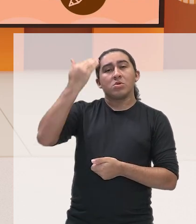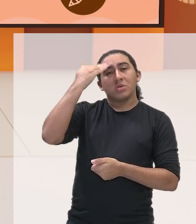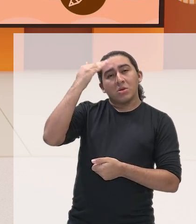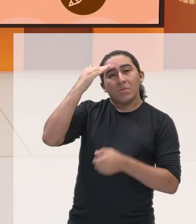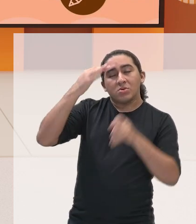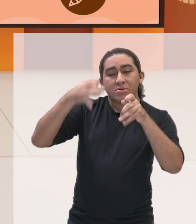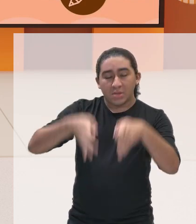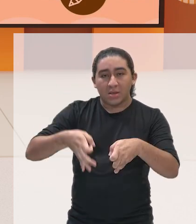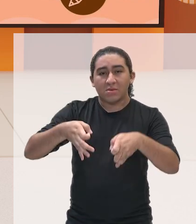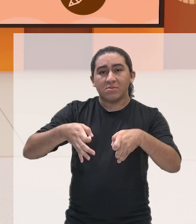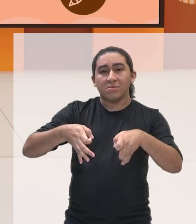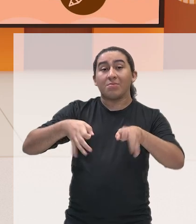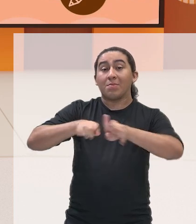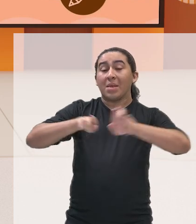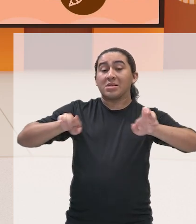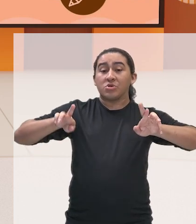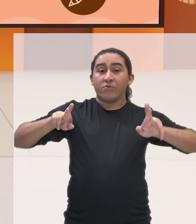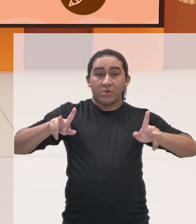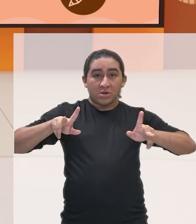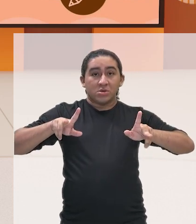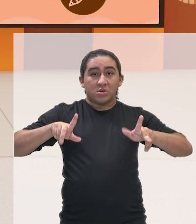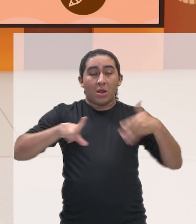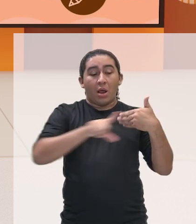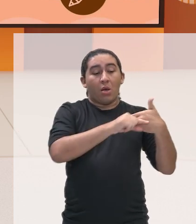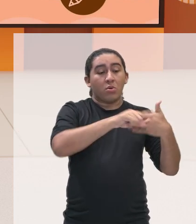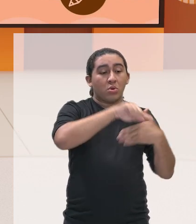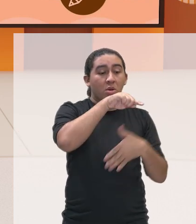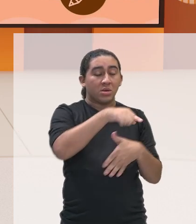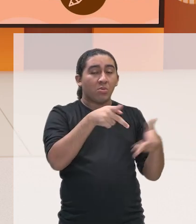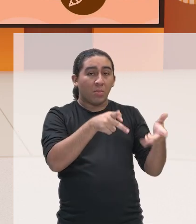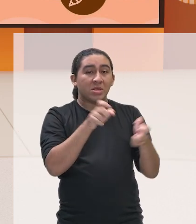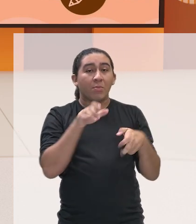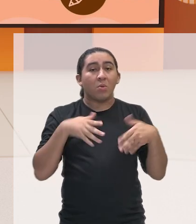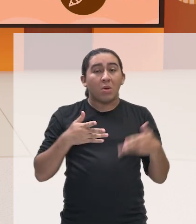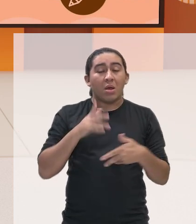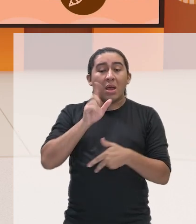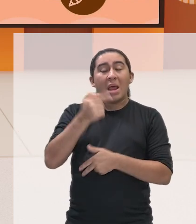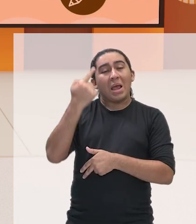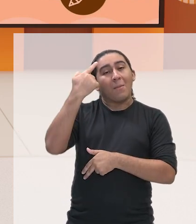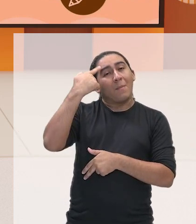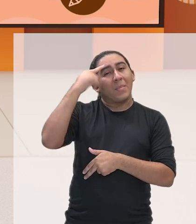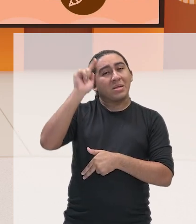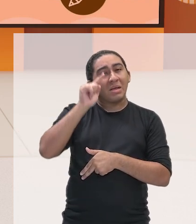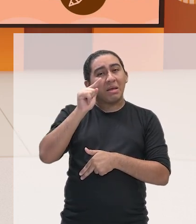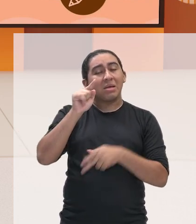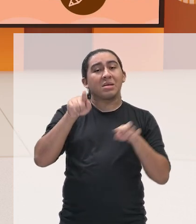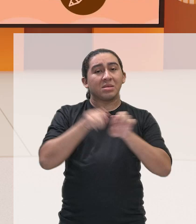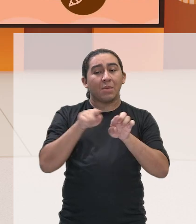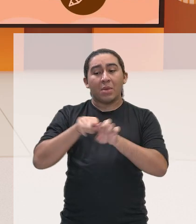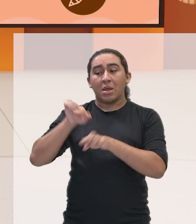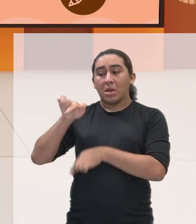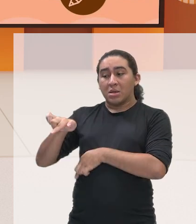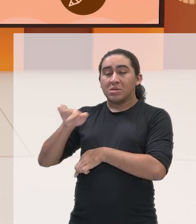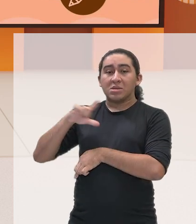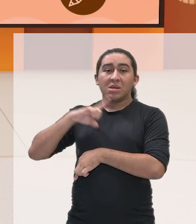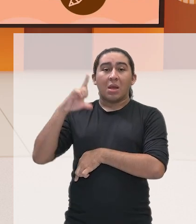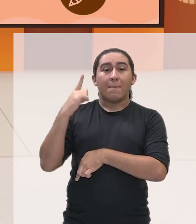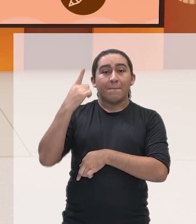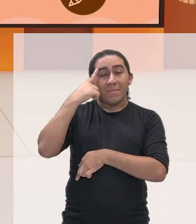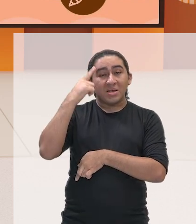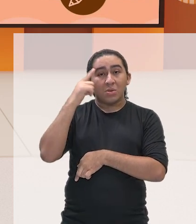interpretação diferente. Hegel vê a dialética como idealista e Marx vê a dialética